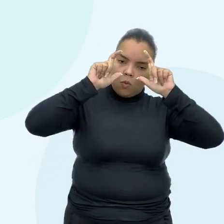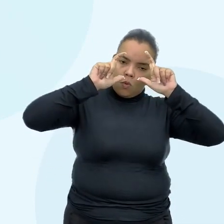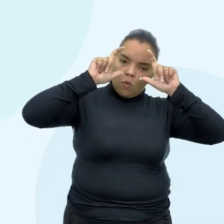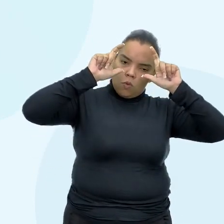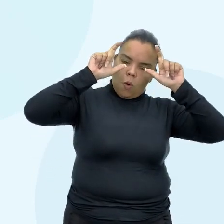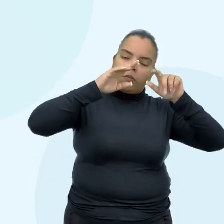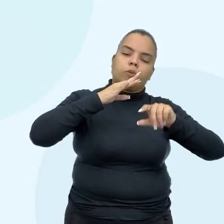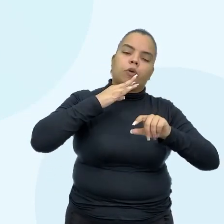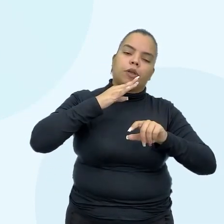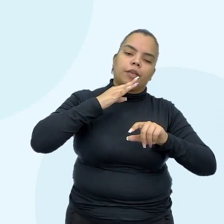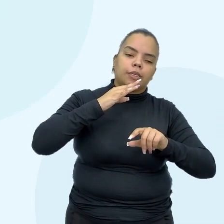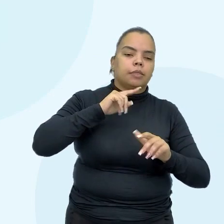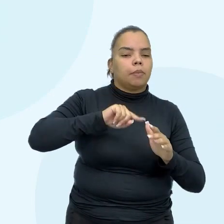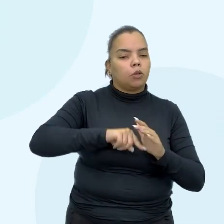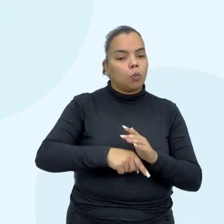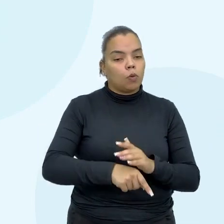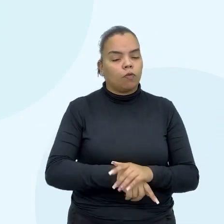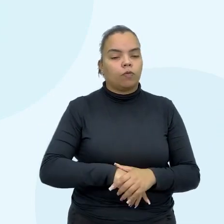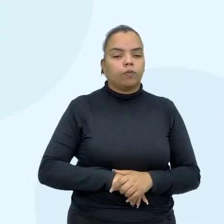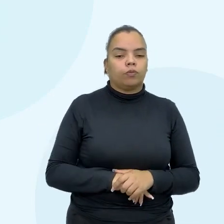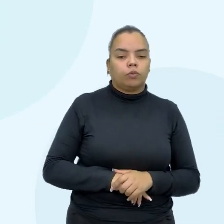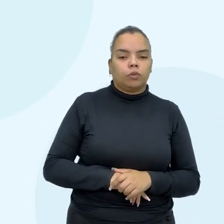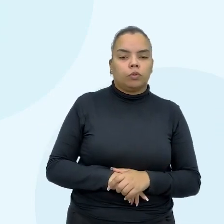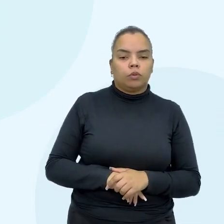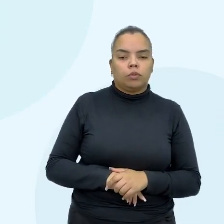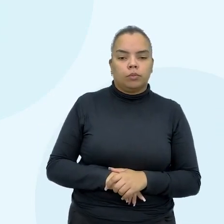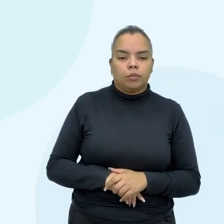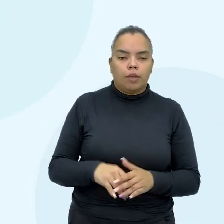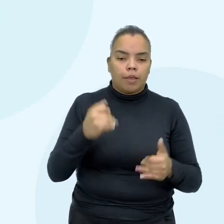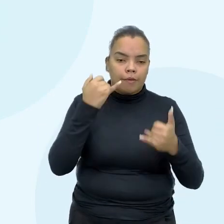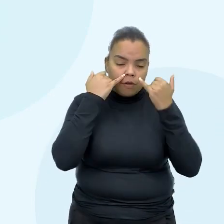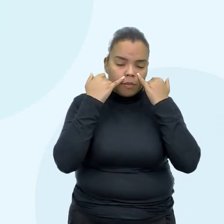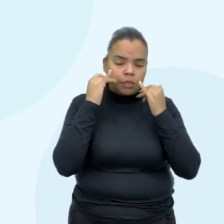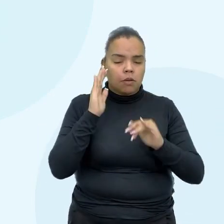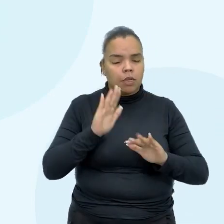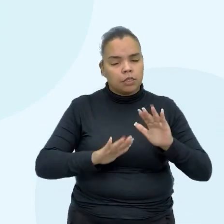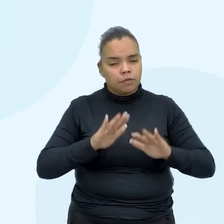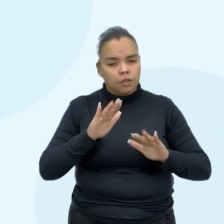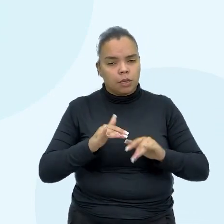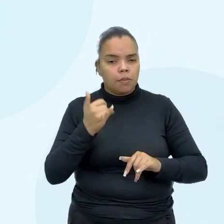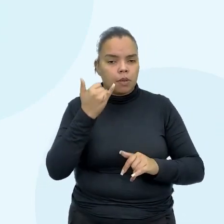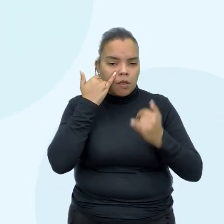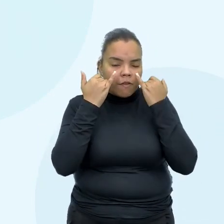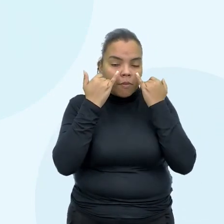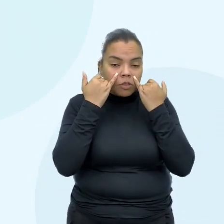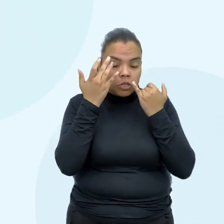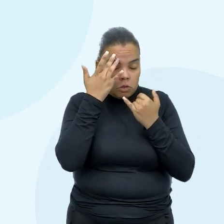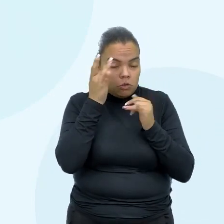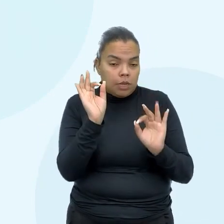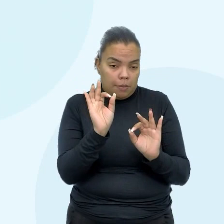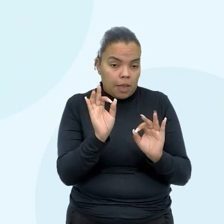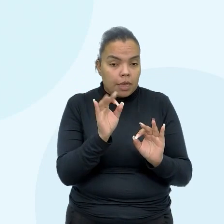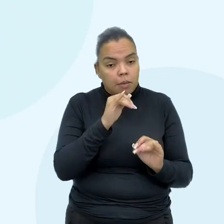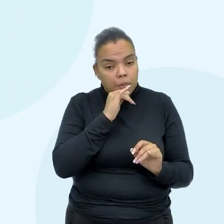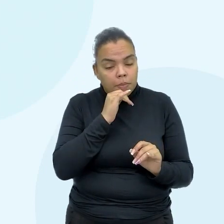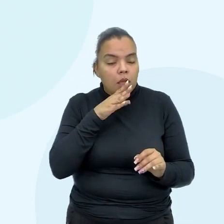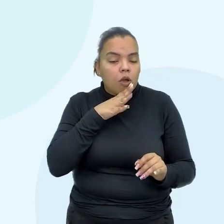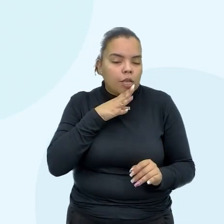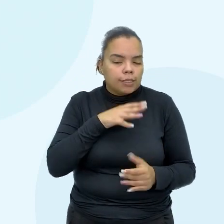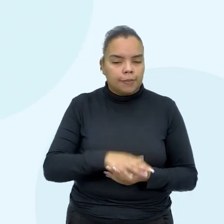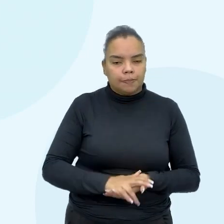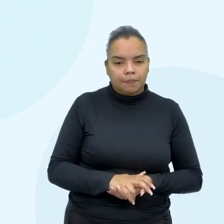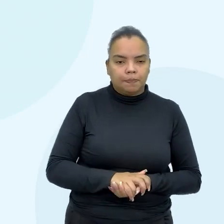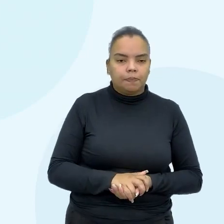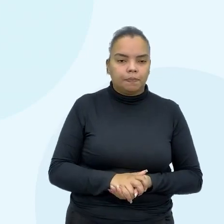né? E trazer informações, às vezes, que você já saiba, mas pode ter muitas informações novas, tá?